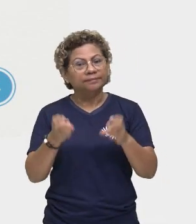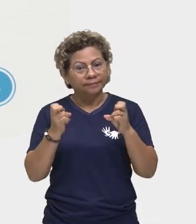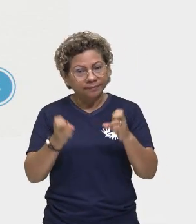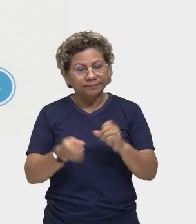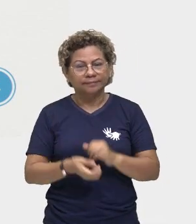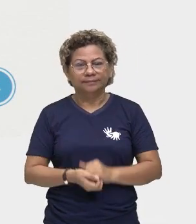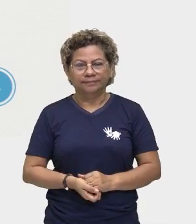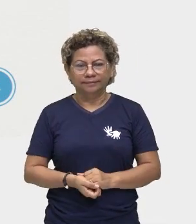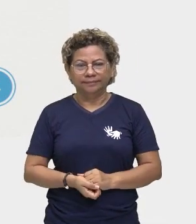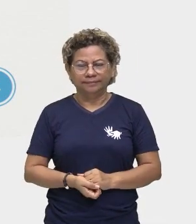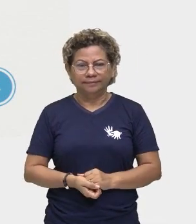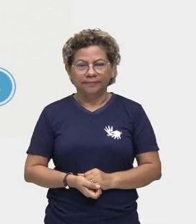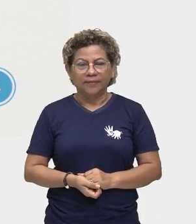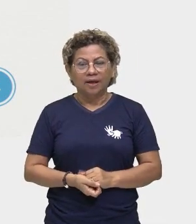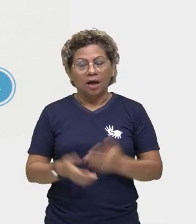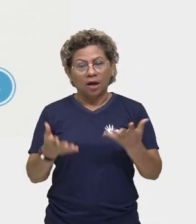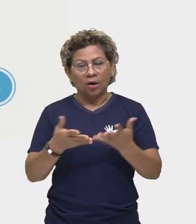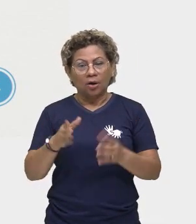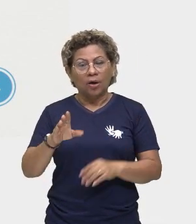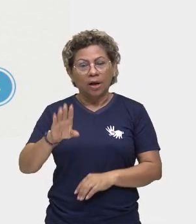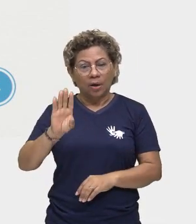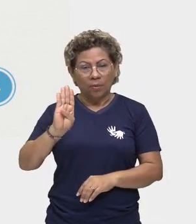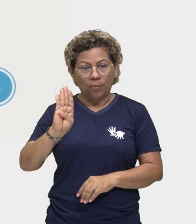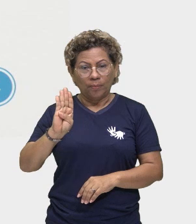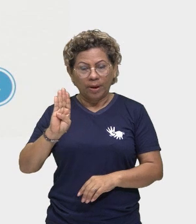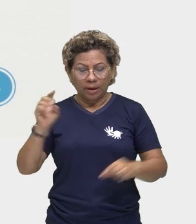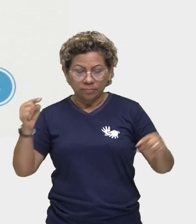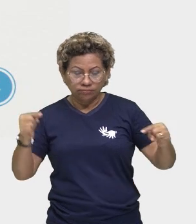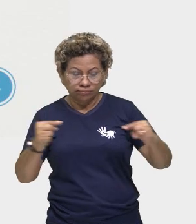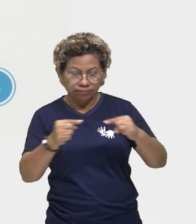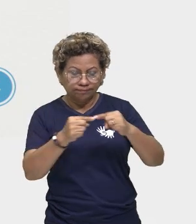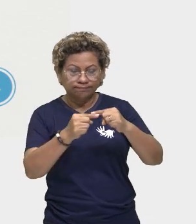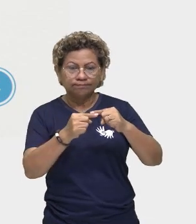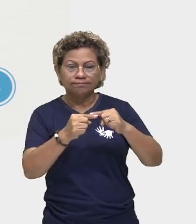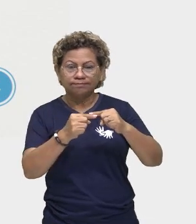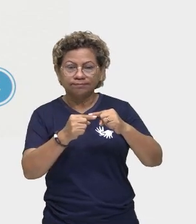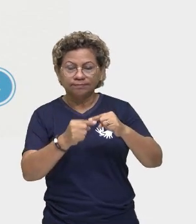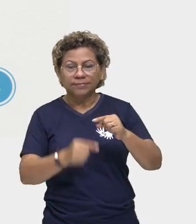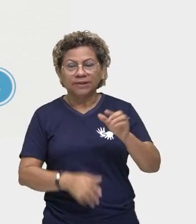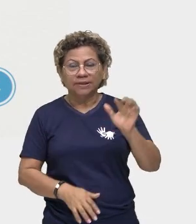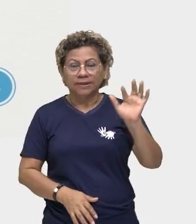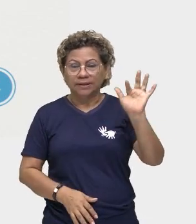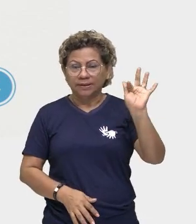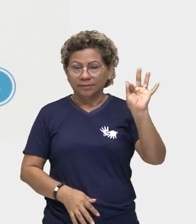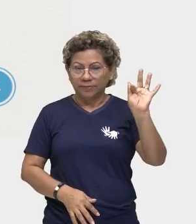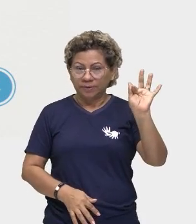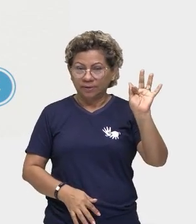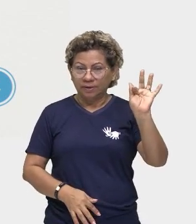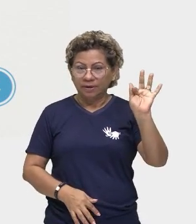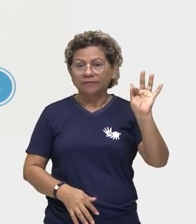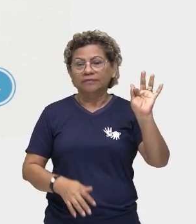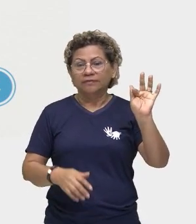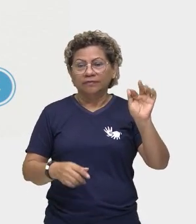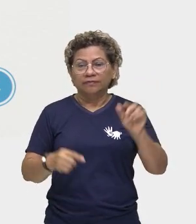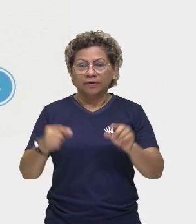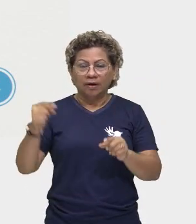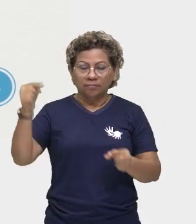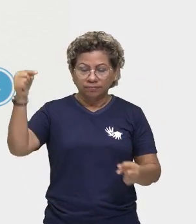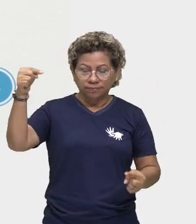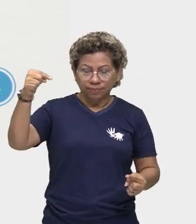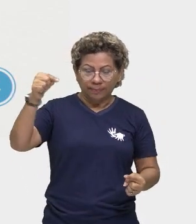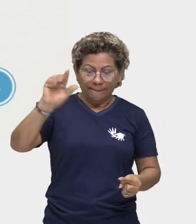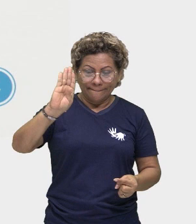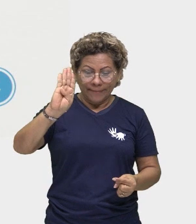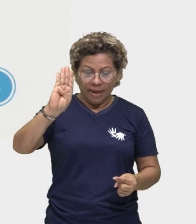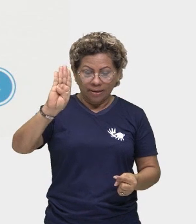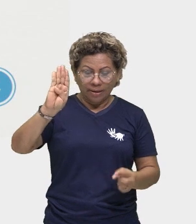do vértice B, ó. O F, o E e o D. Também não